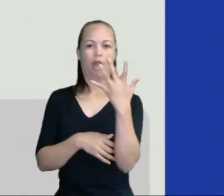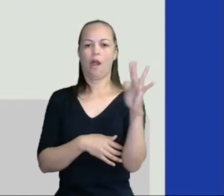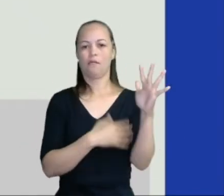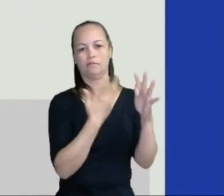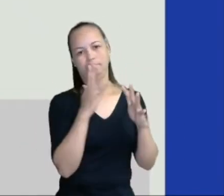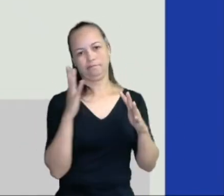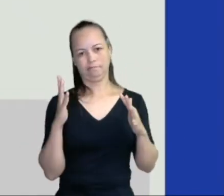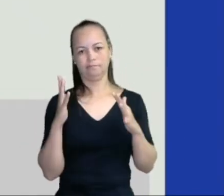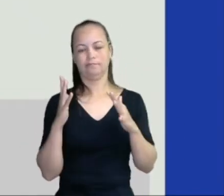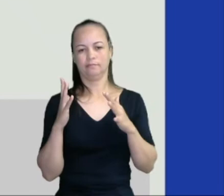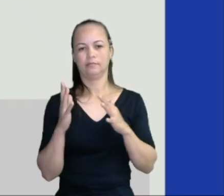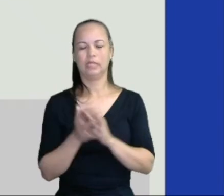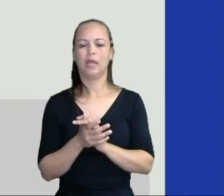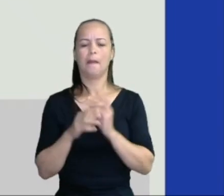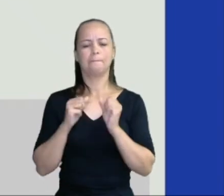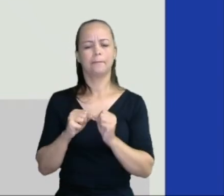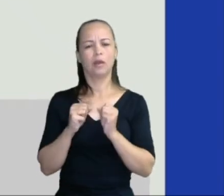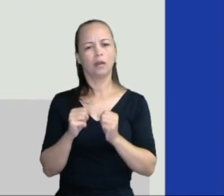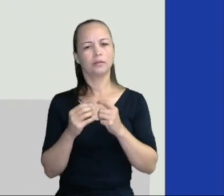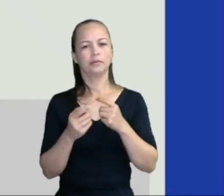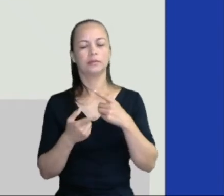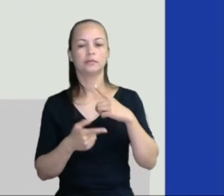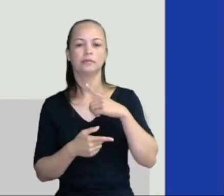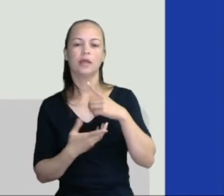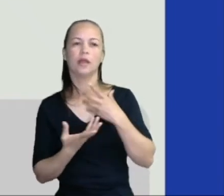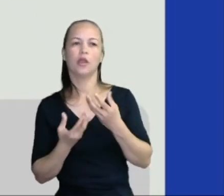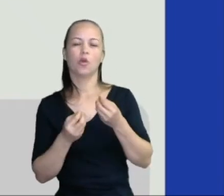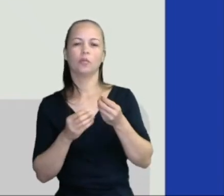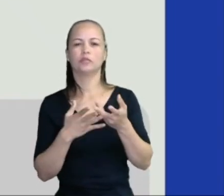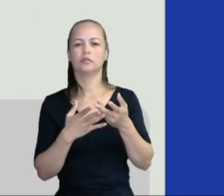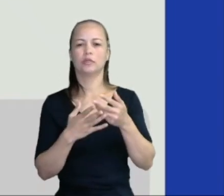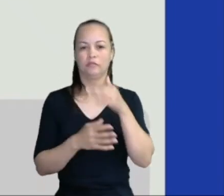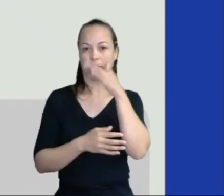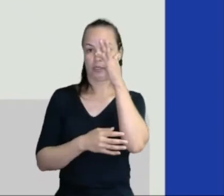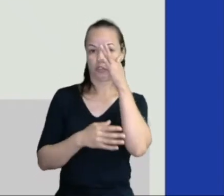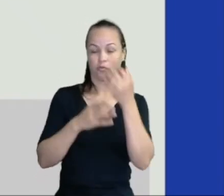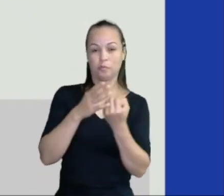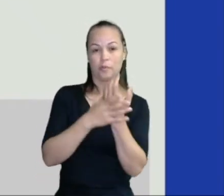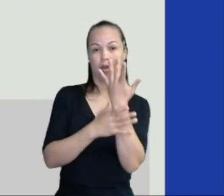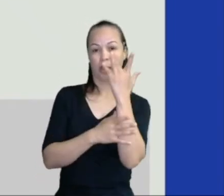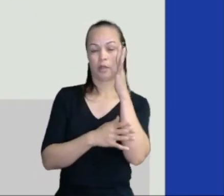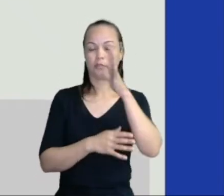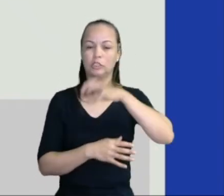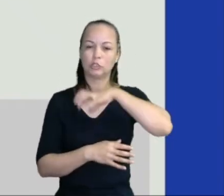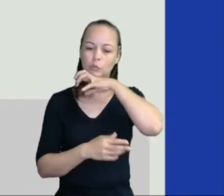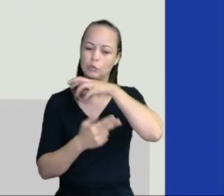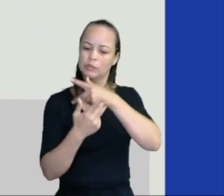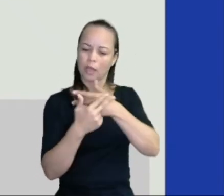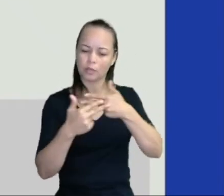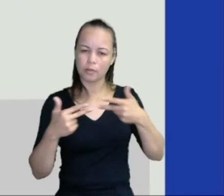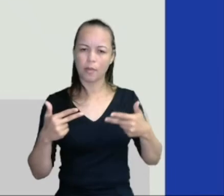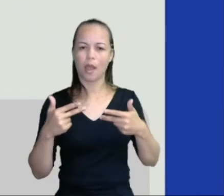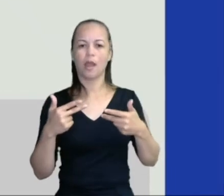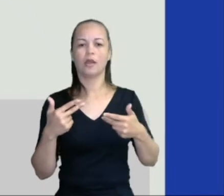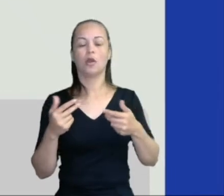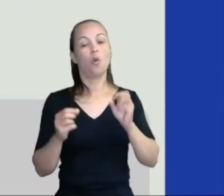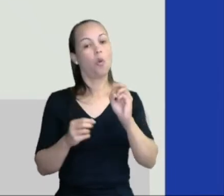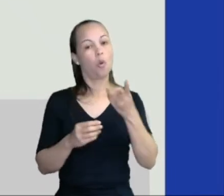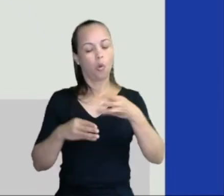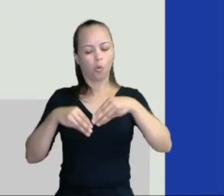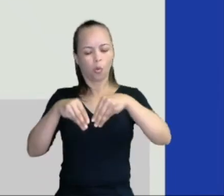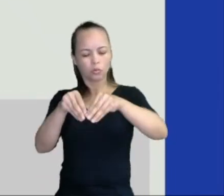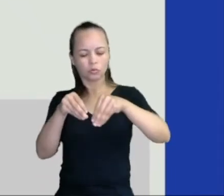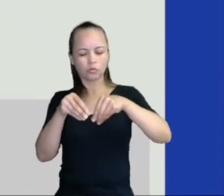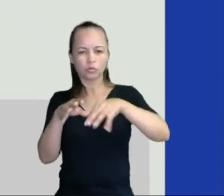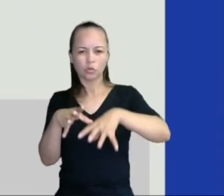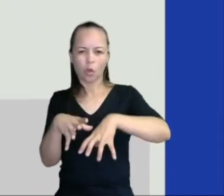naturezas. Eles podem ser obtidos através das plantas, dos animais ou do solo, né,